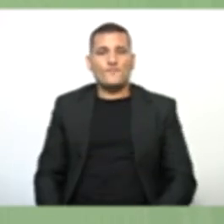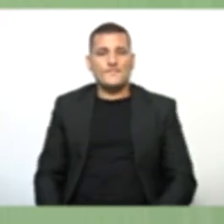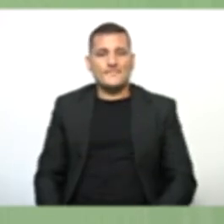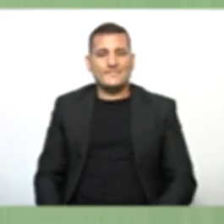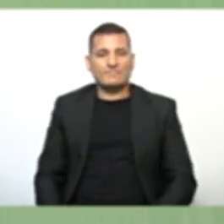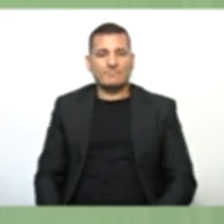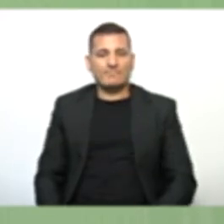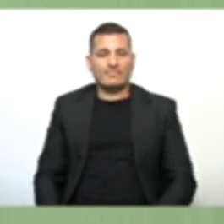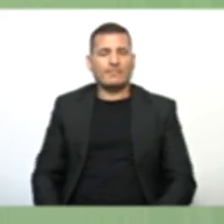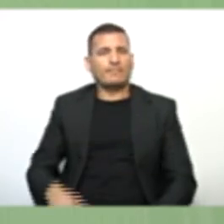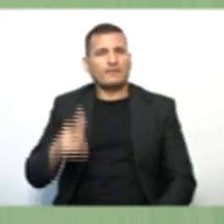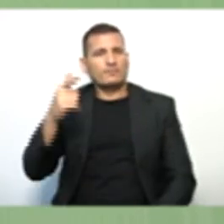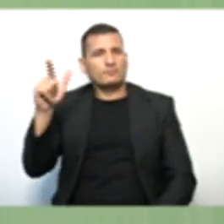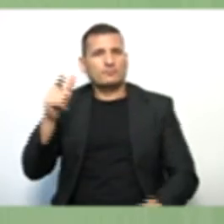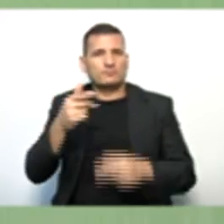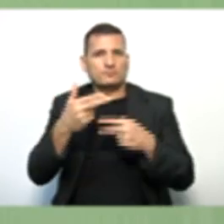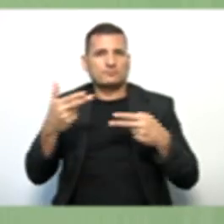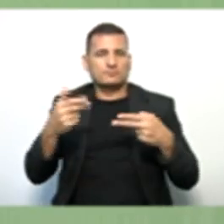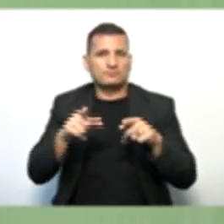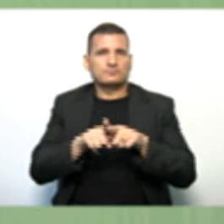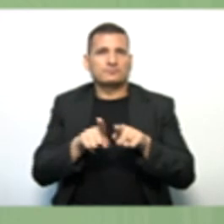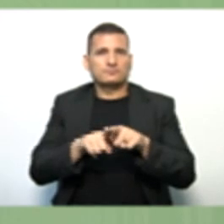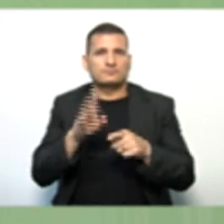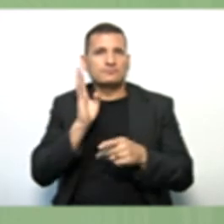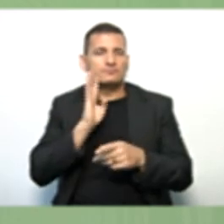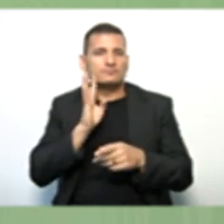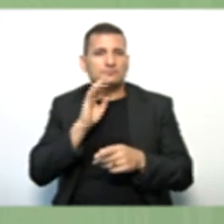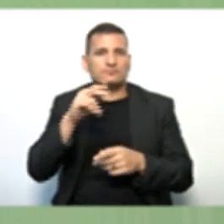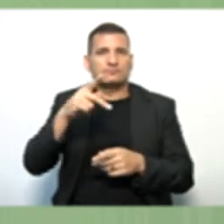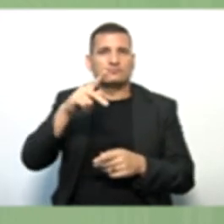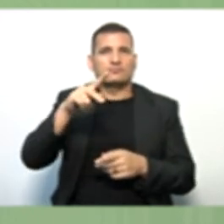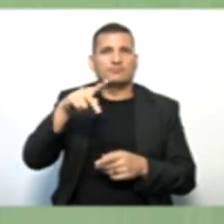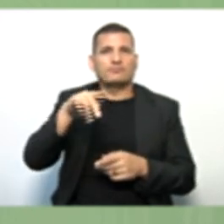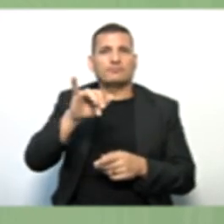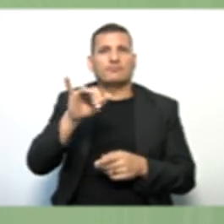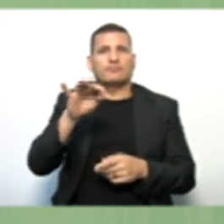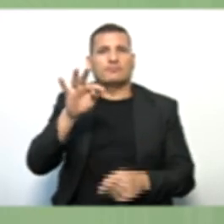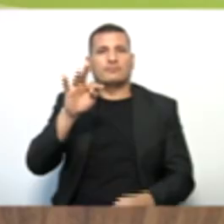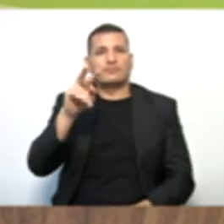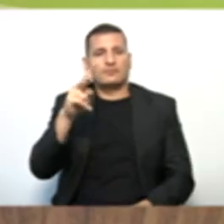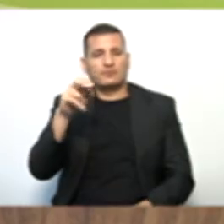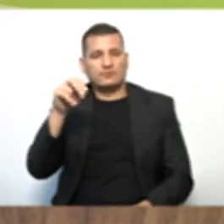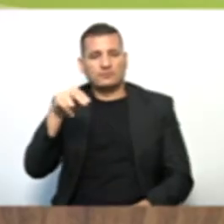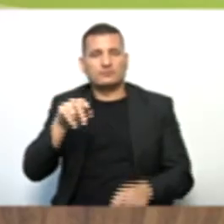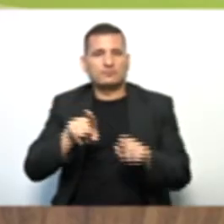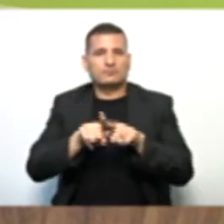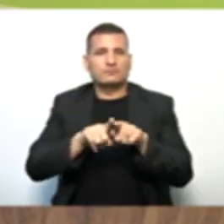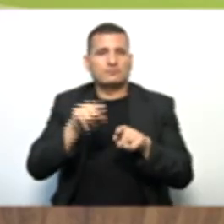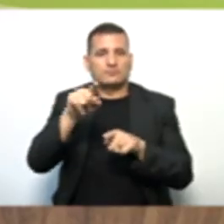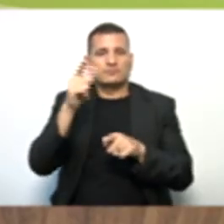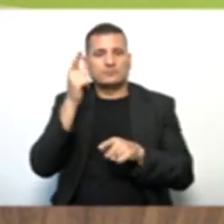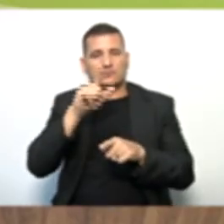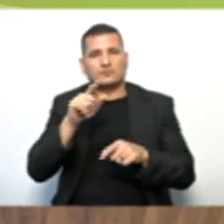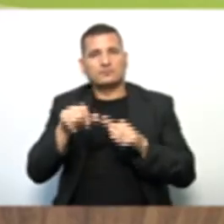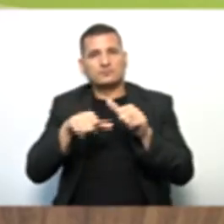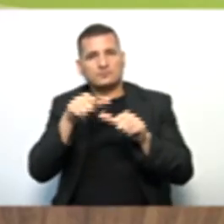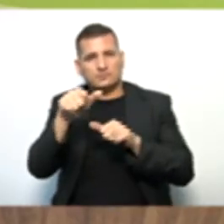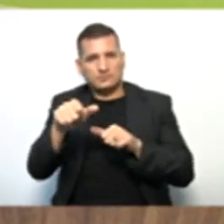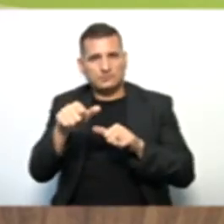coisa bastante legal do Python também, que você consegue mudar